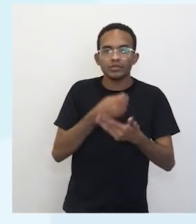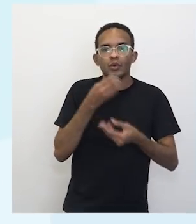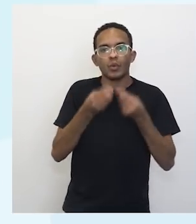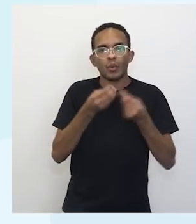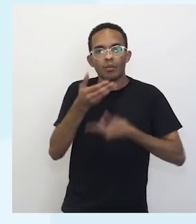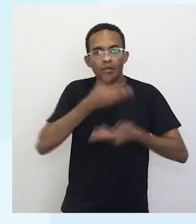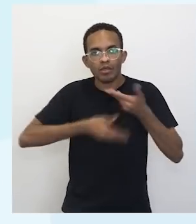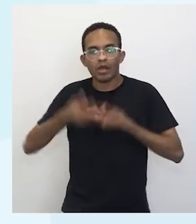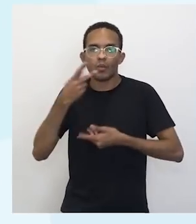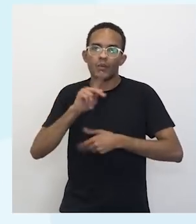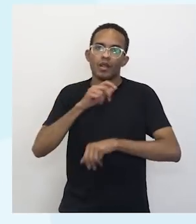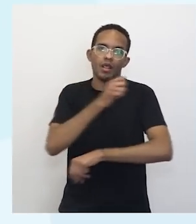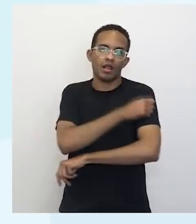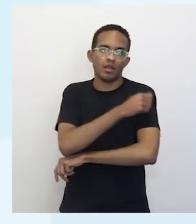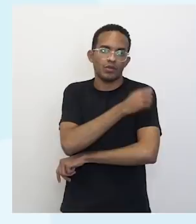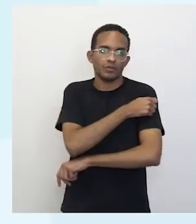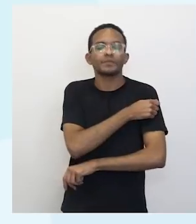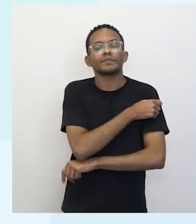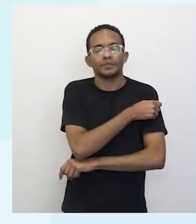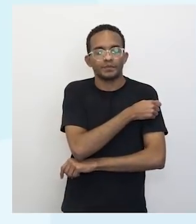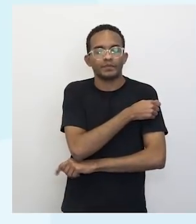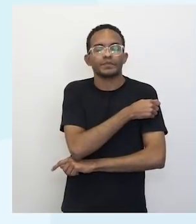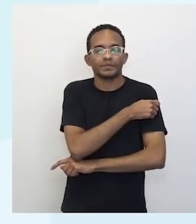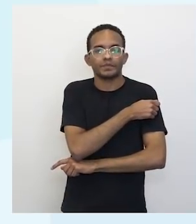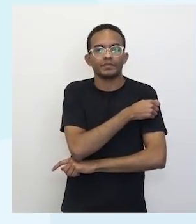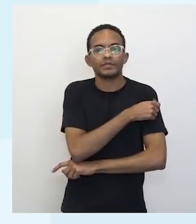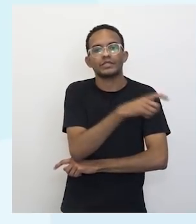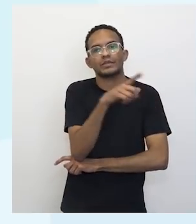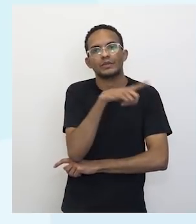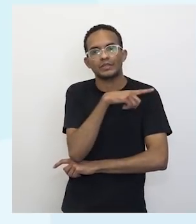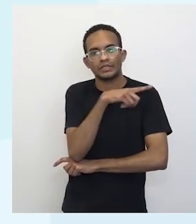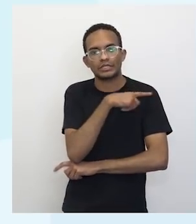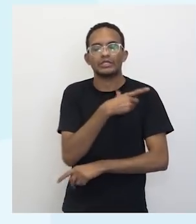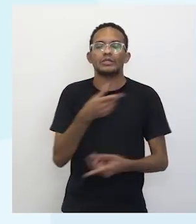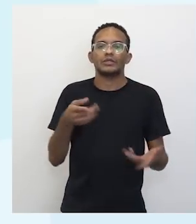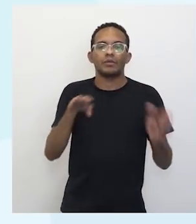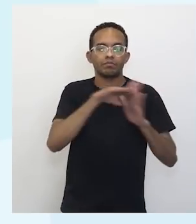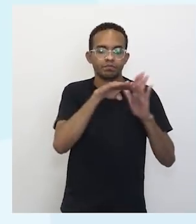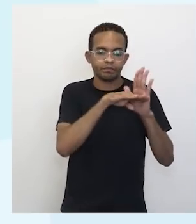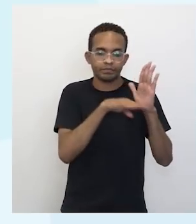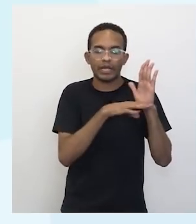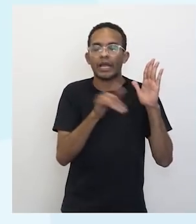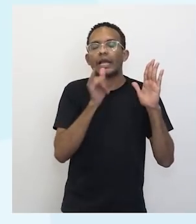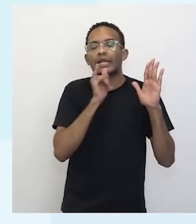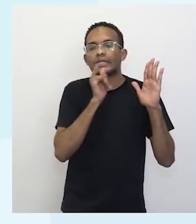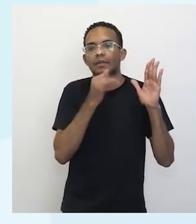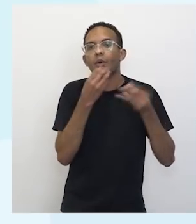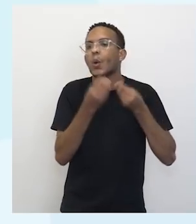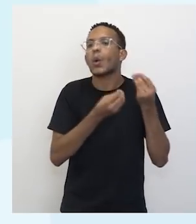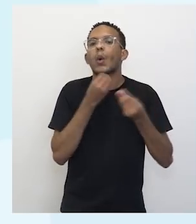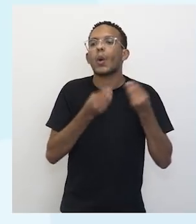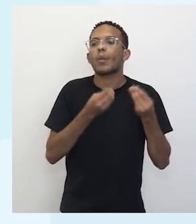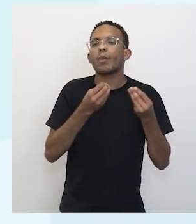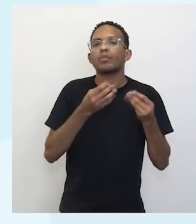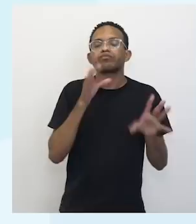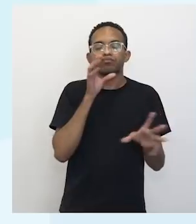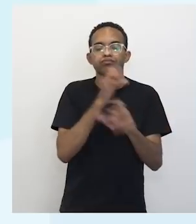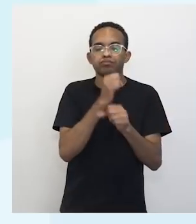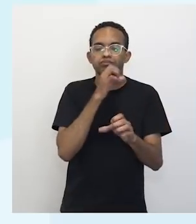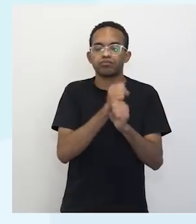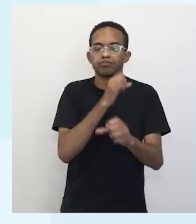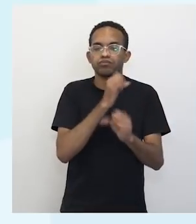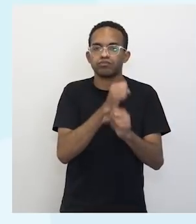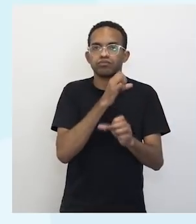aluno. Aí, aqui, eu tenho um exemplo de como eu